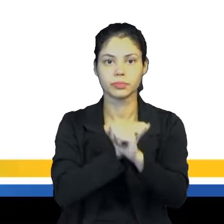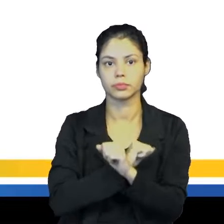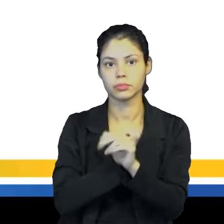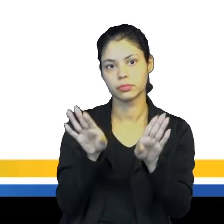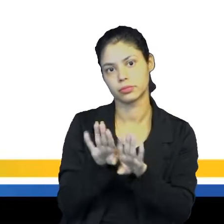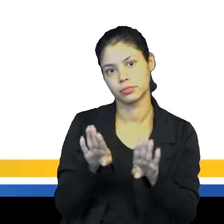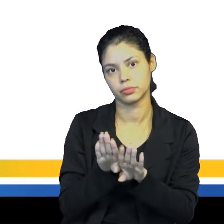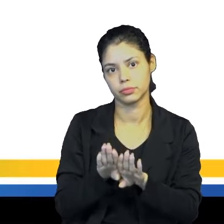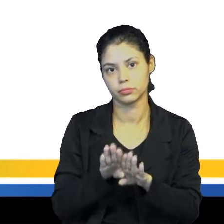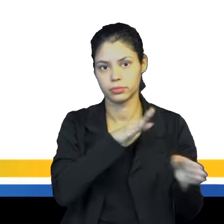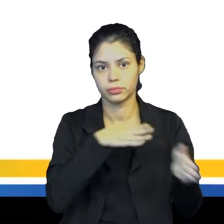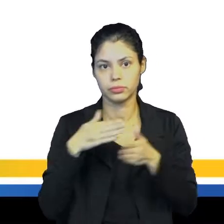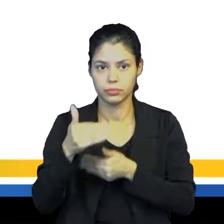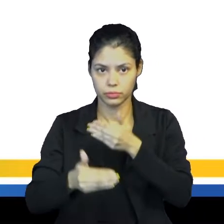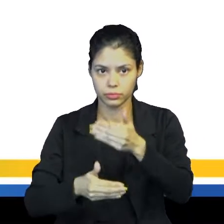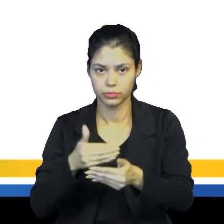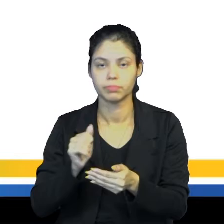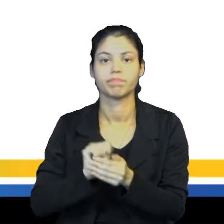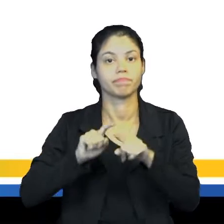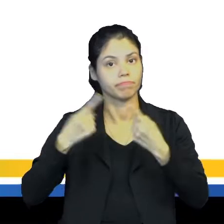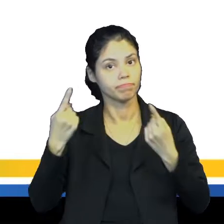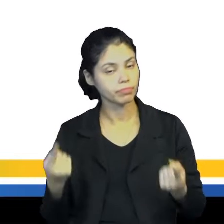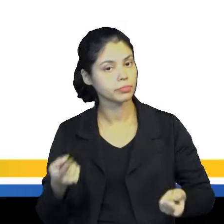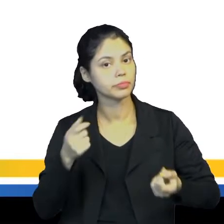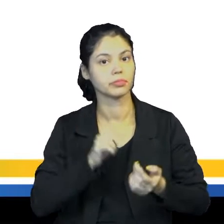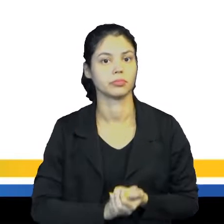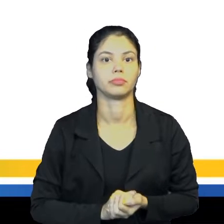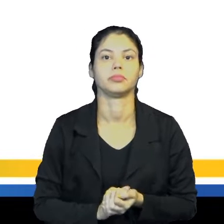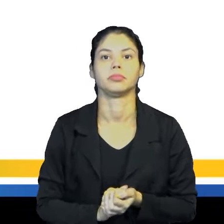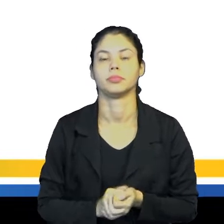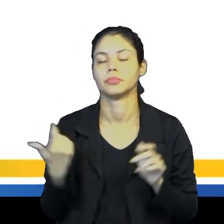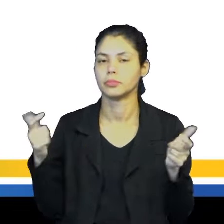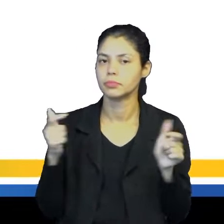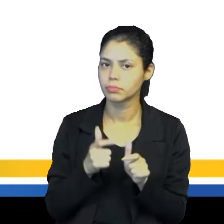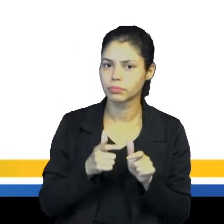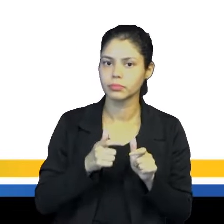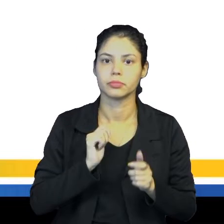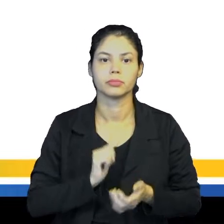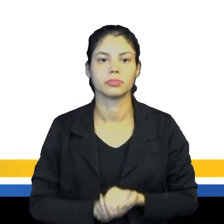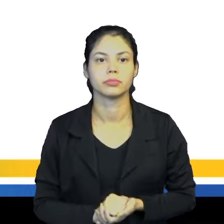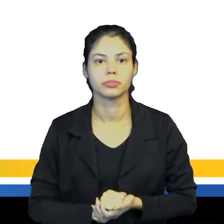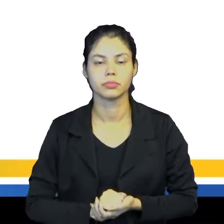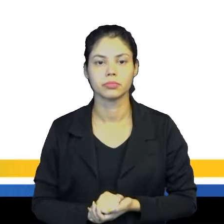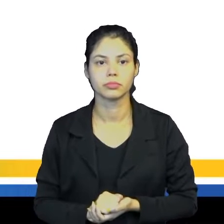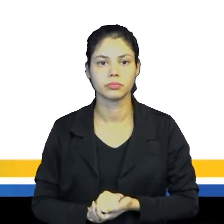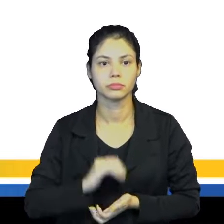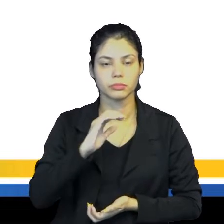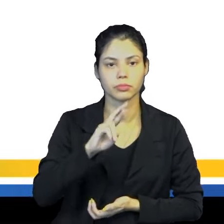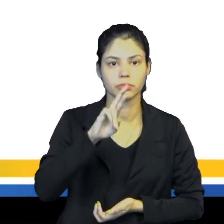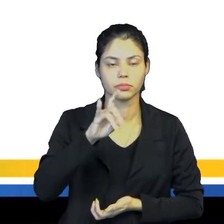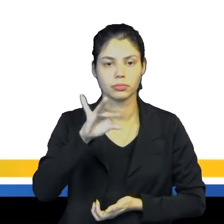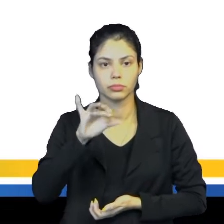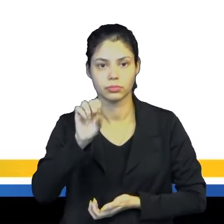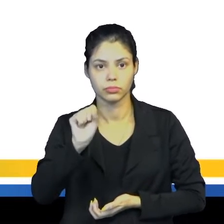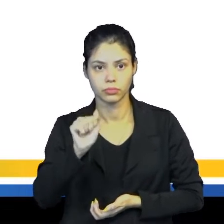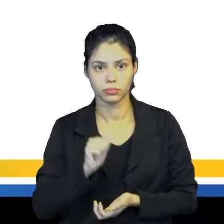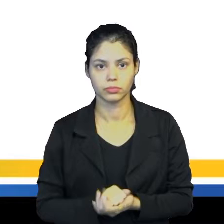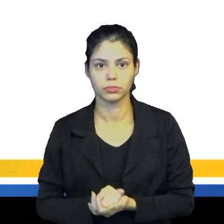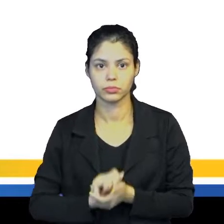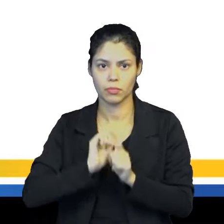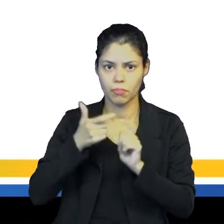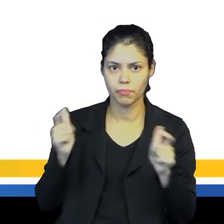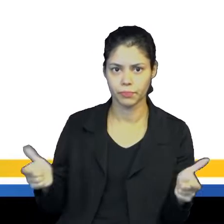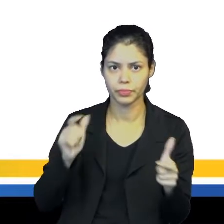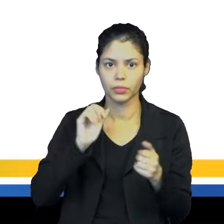também participaram desse processo, embora, né, em menor escala. Os crioulos.